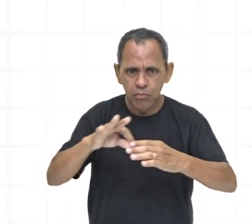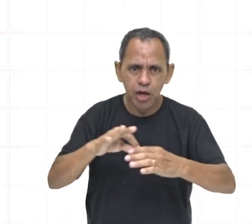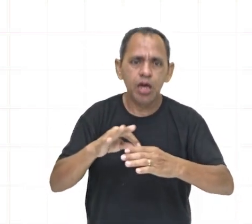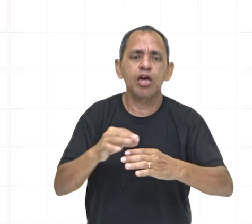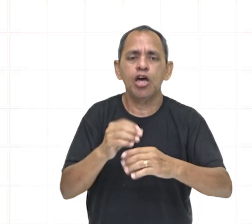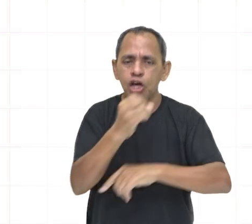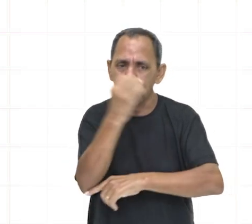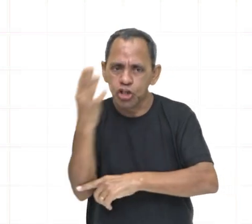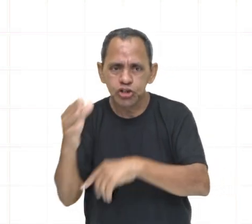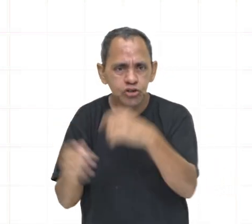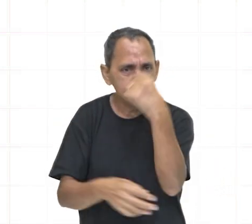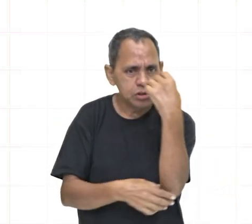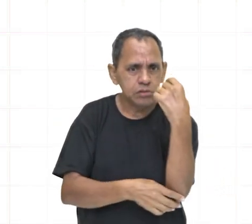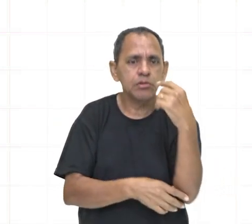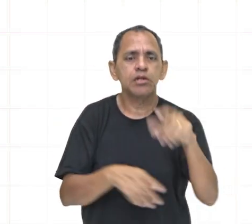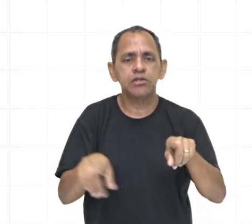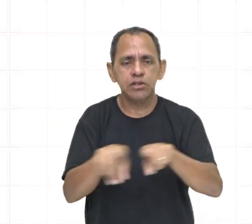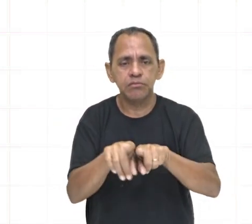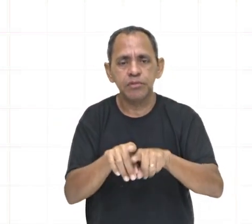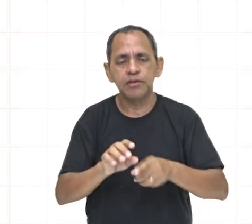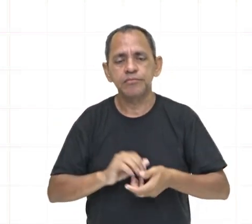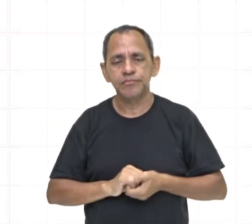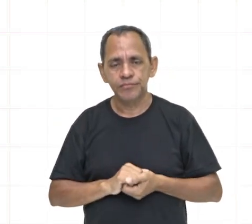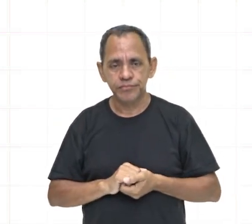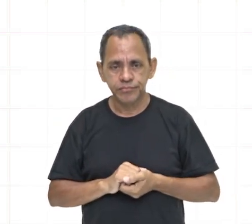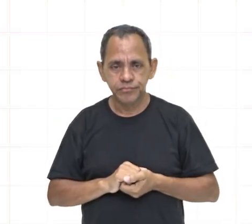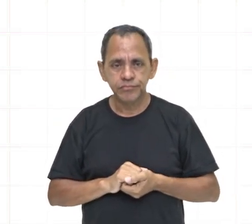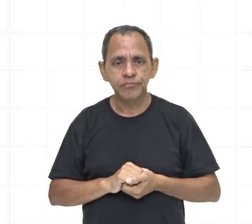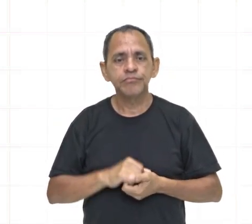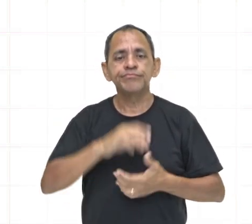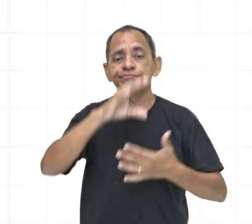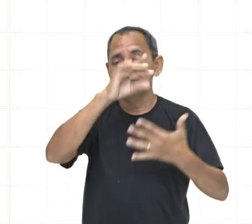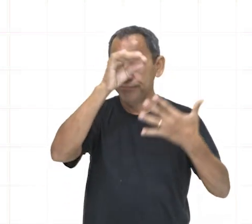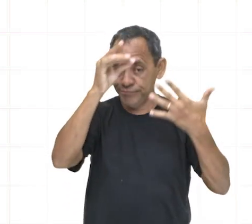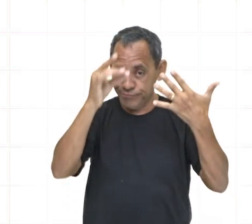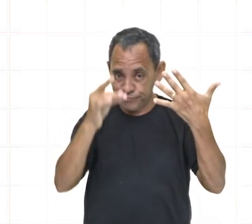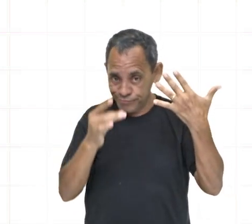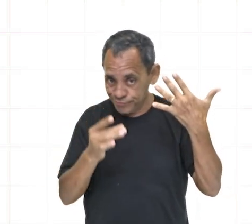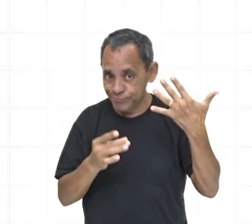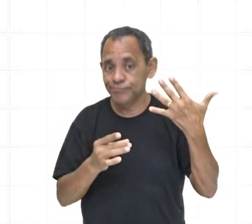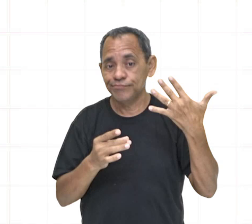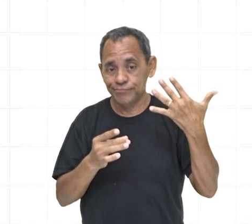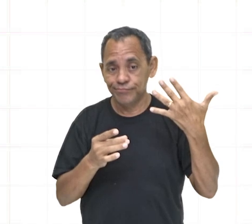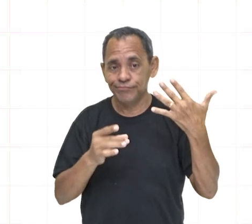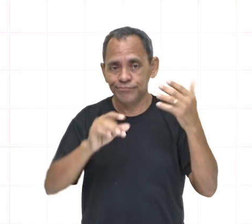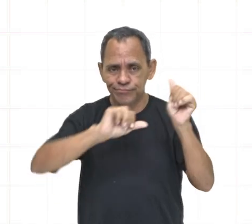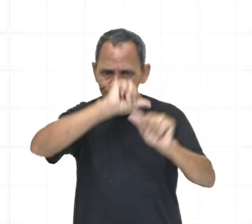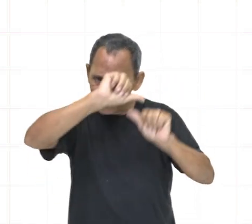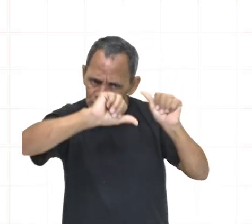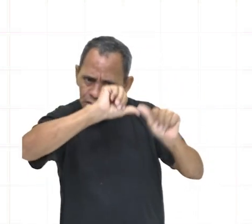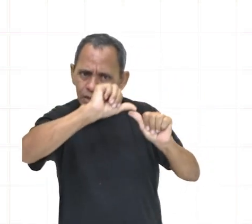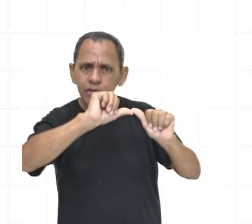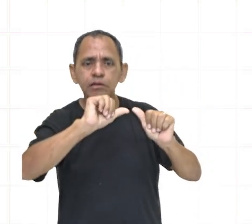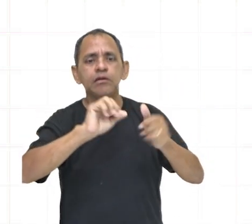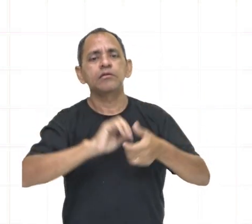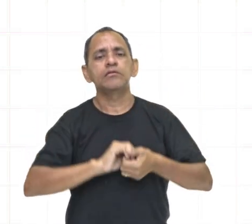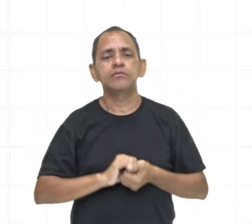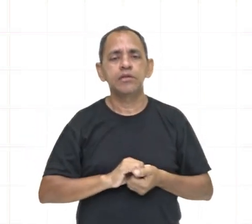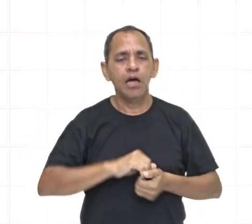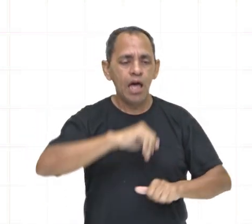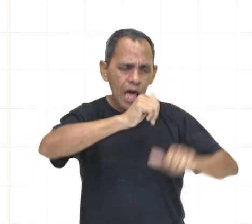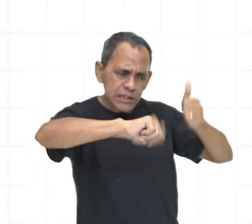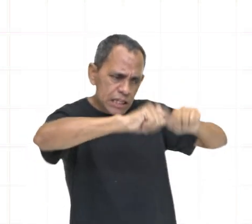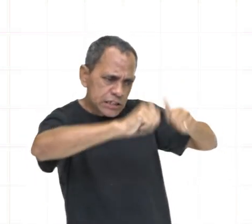questão aí em que existem vários pontos para ser analisado, porque alguns cientistas aceitam,